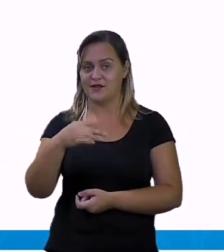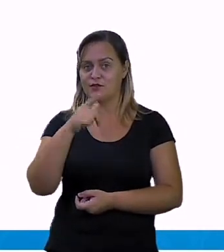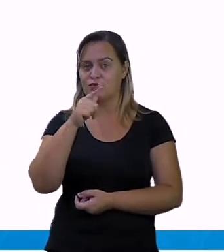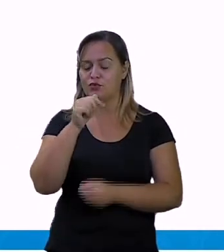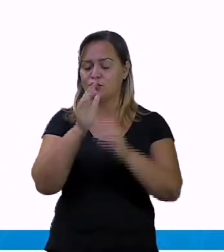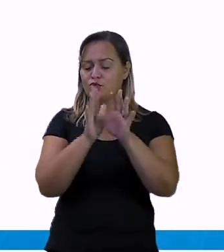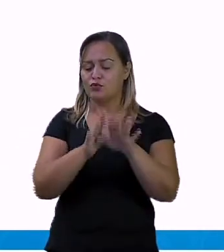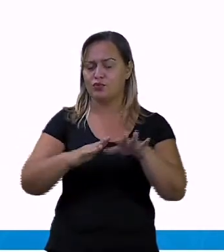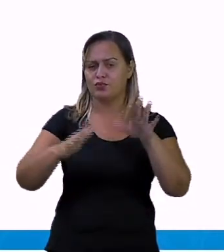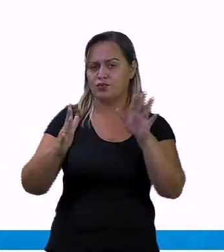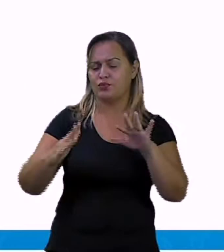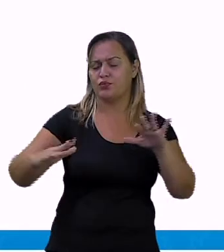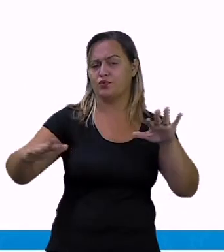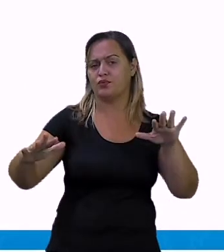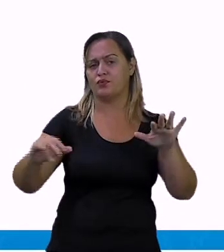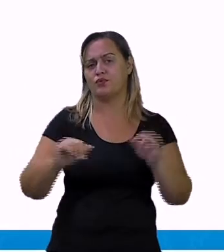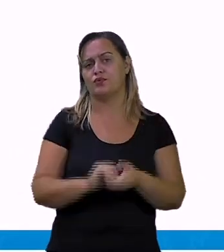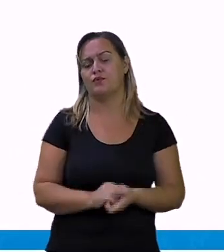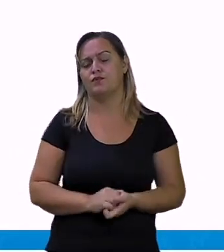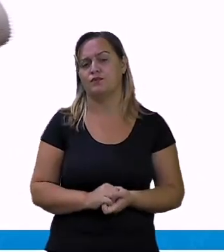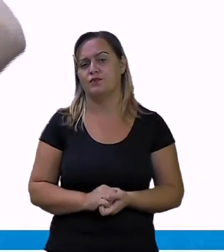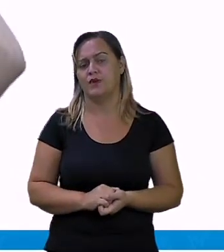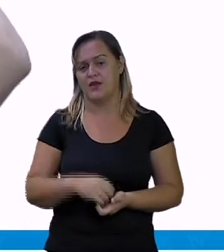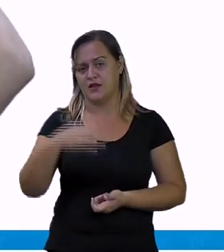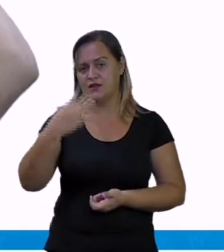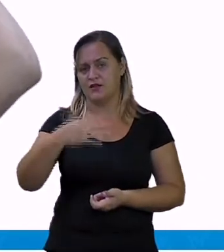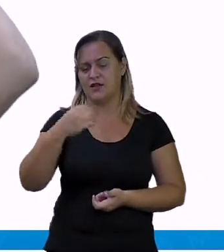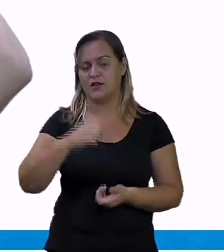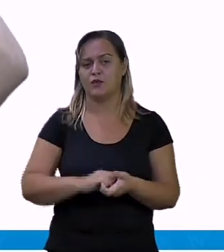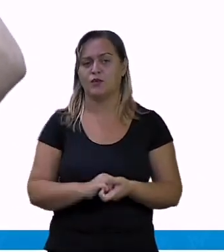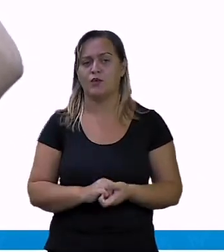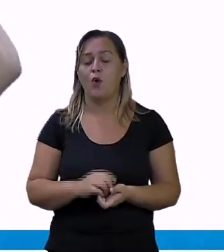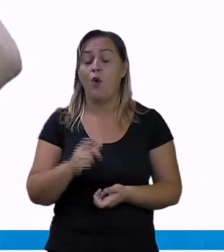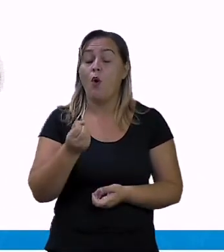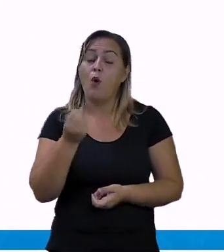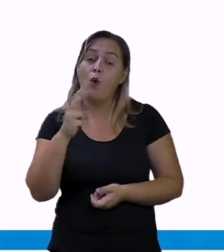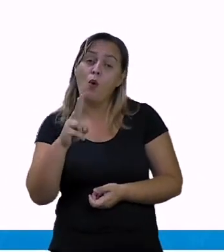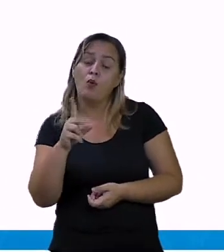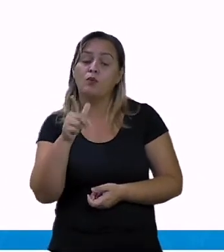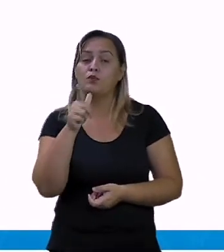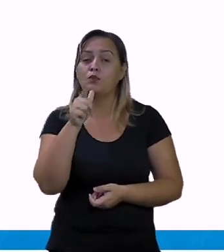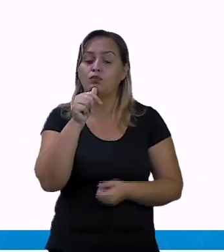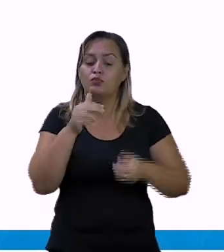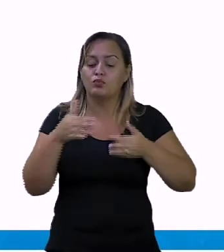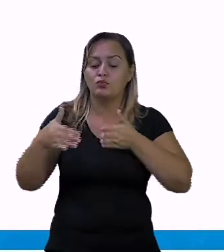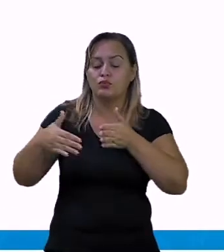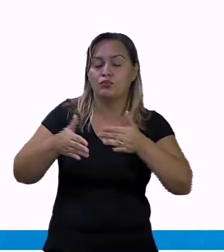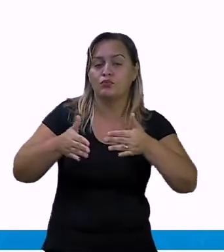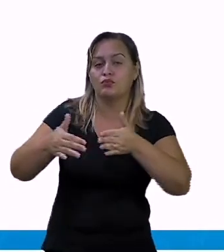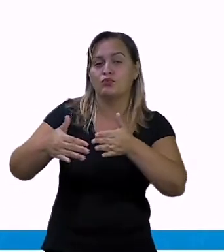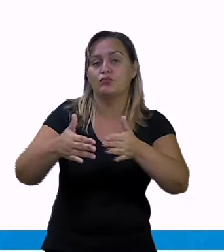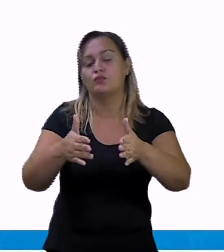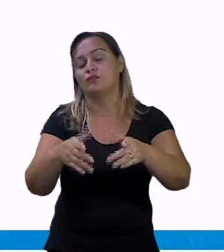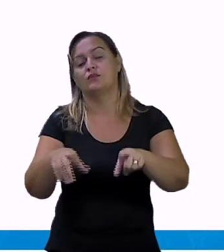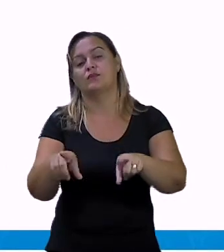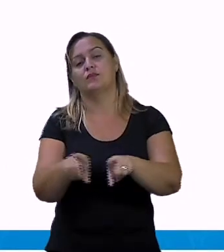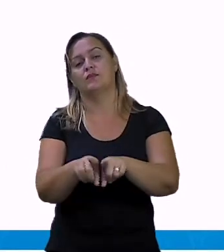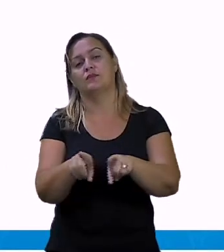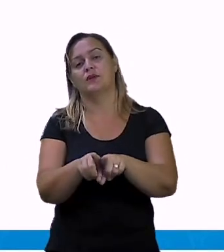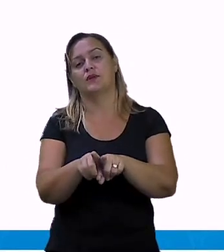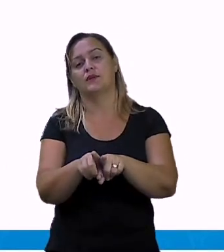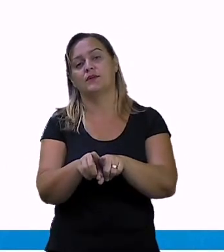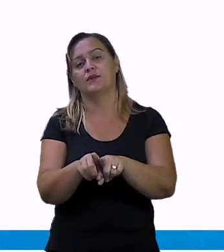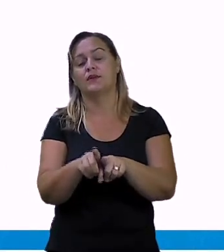em ambientes doces. Mas e aí? Como é que fica? Não tenho peixe de água